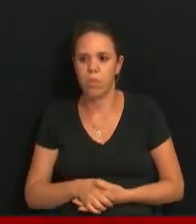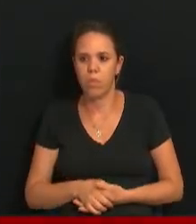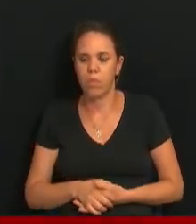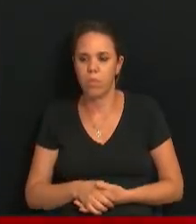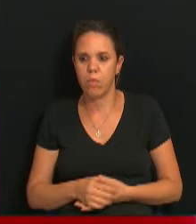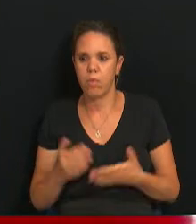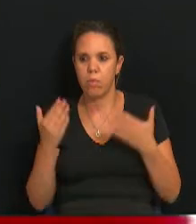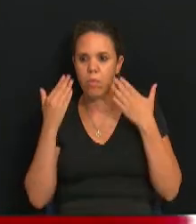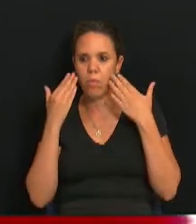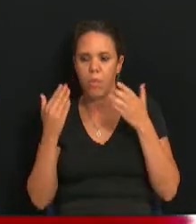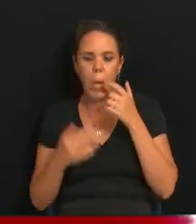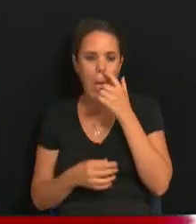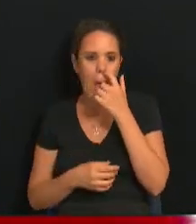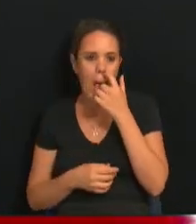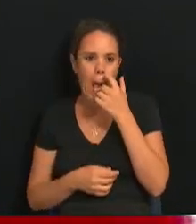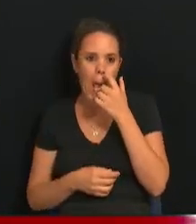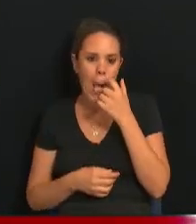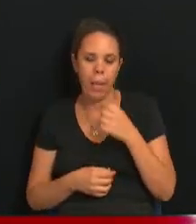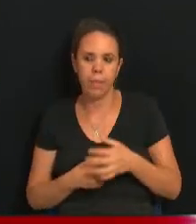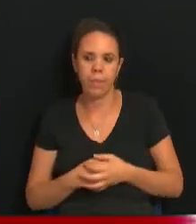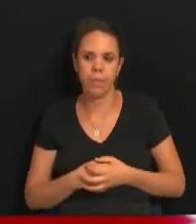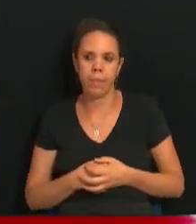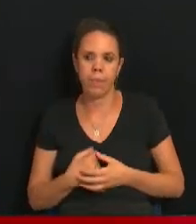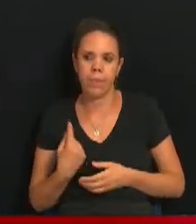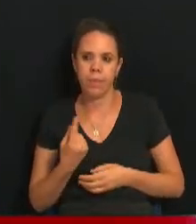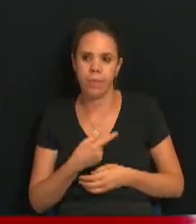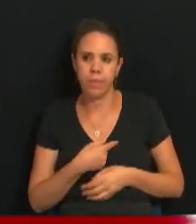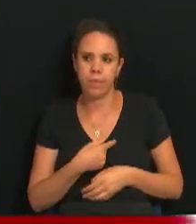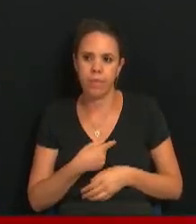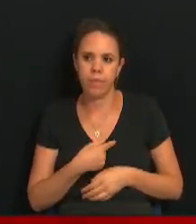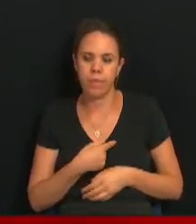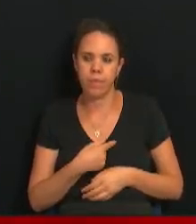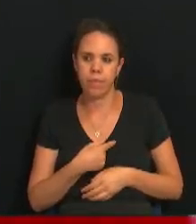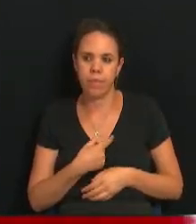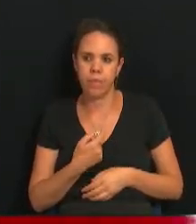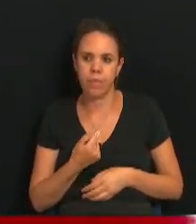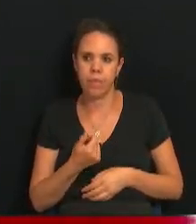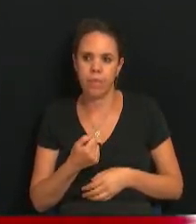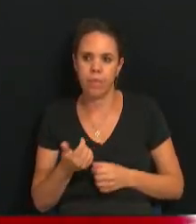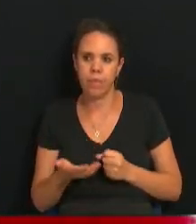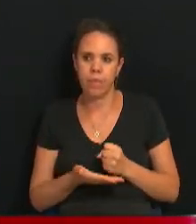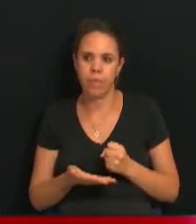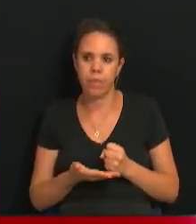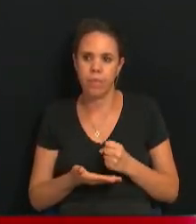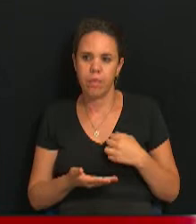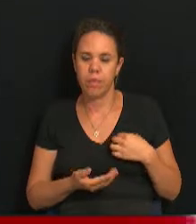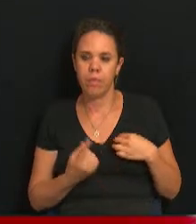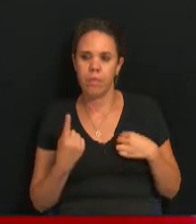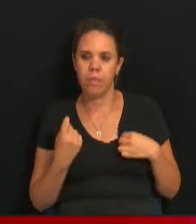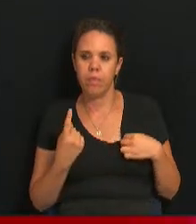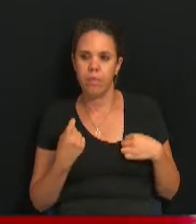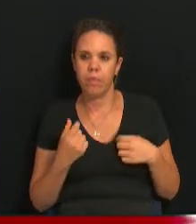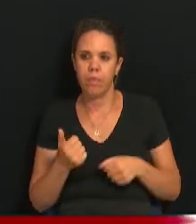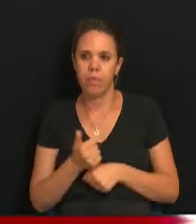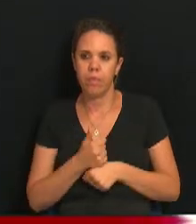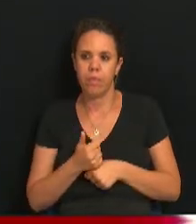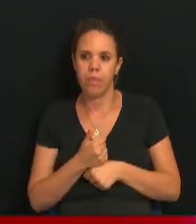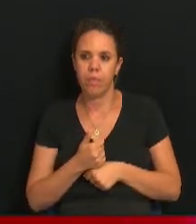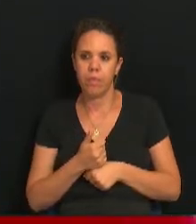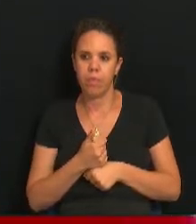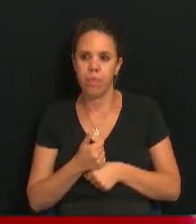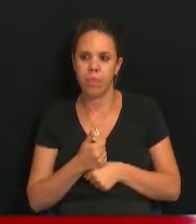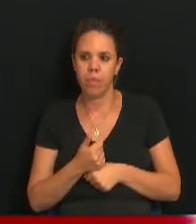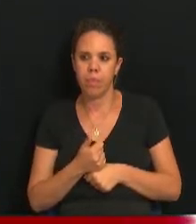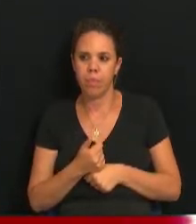Diante disso, nós somos um dos poucos, se não, né, o único segmento